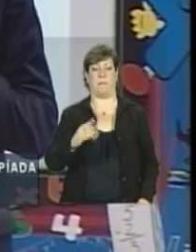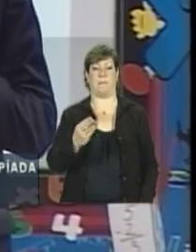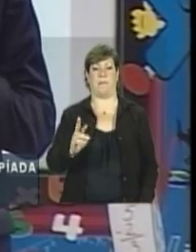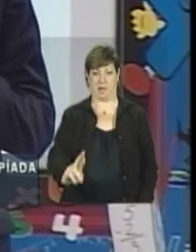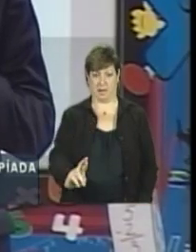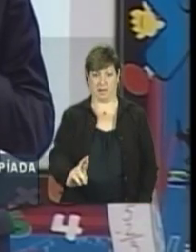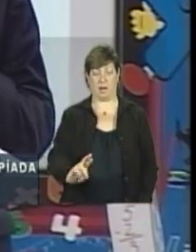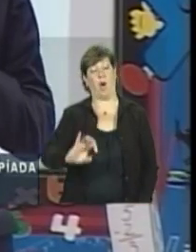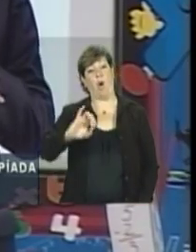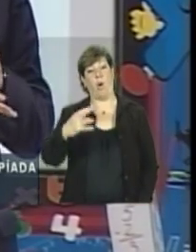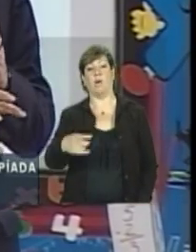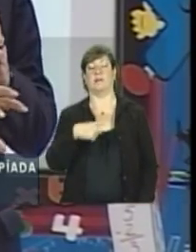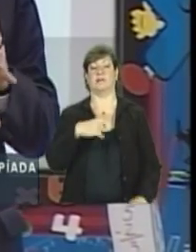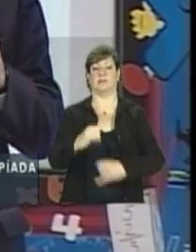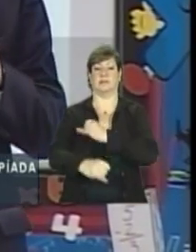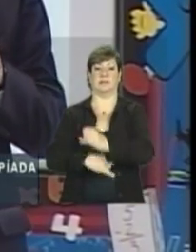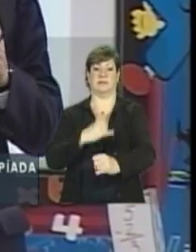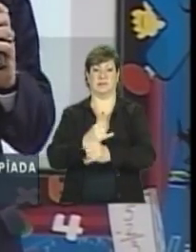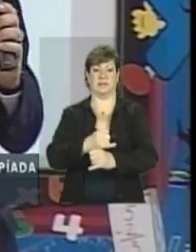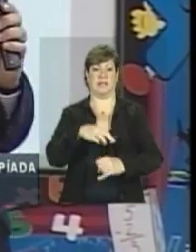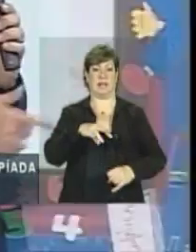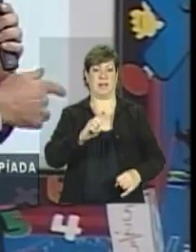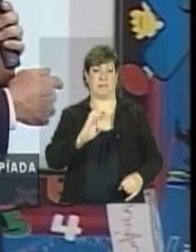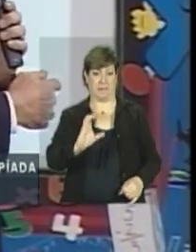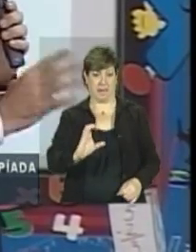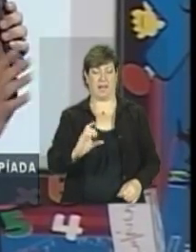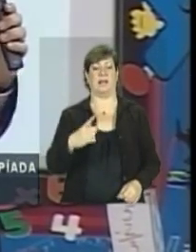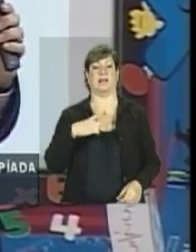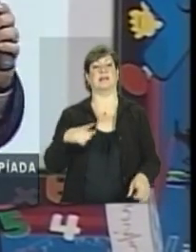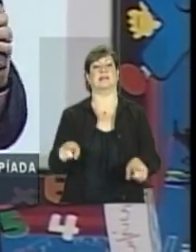.org.br. Ou entra no portal do MEC, ou entra no portal